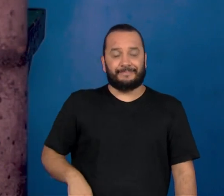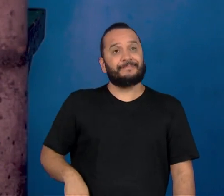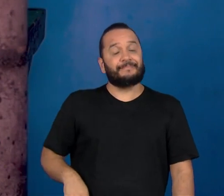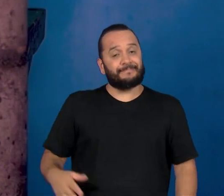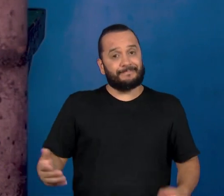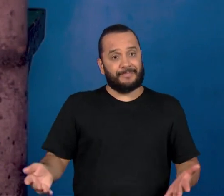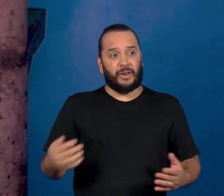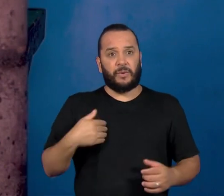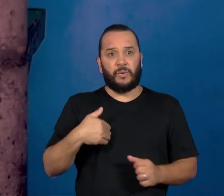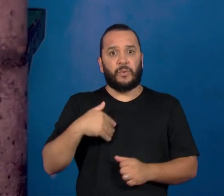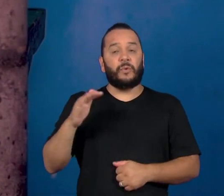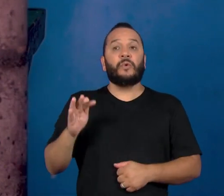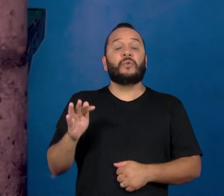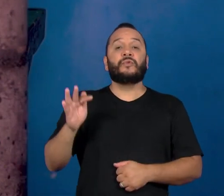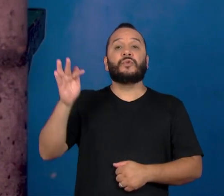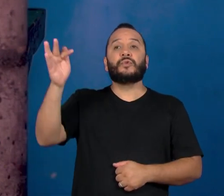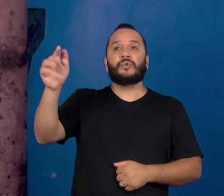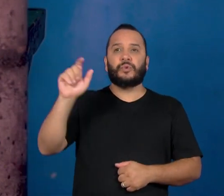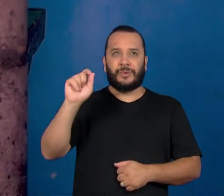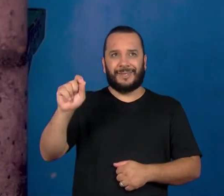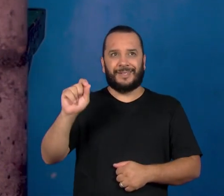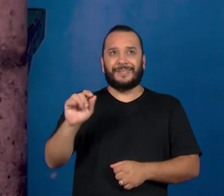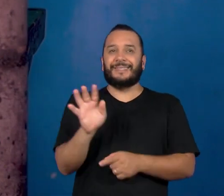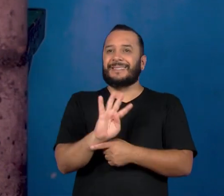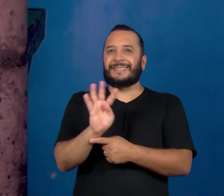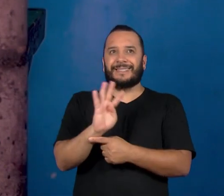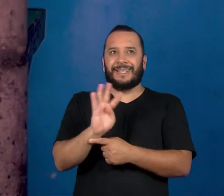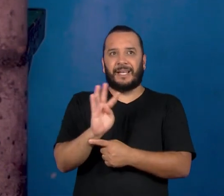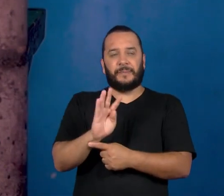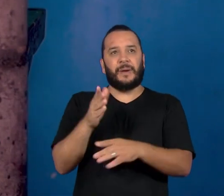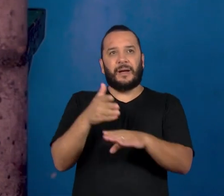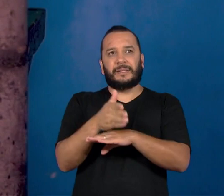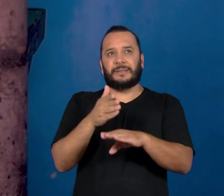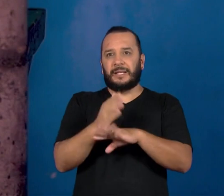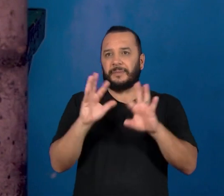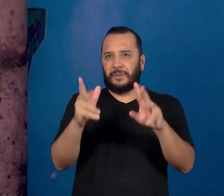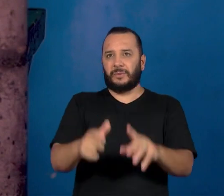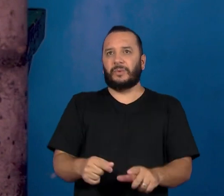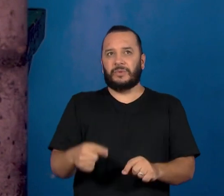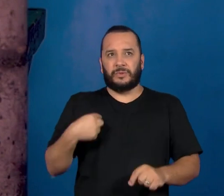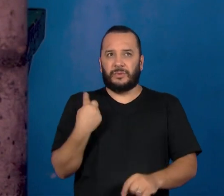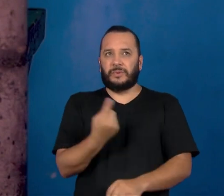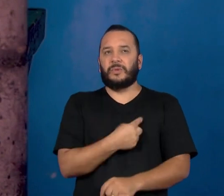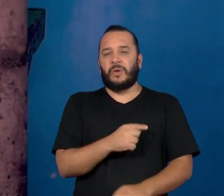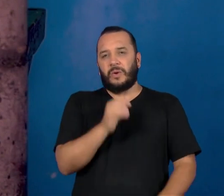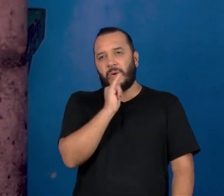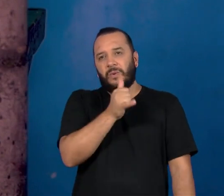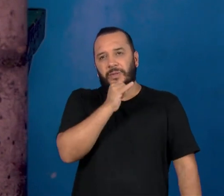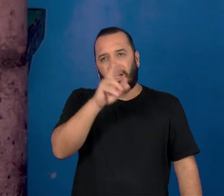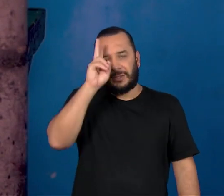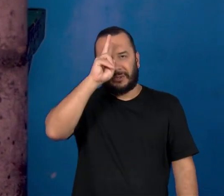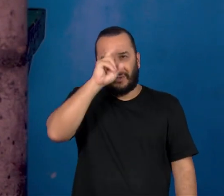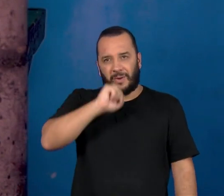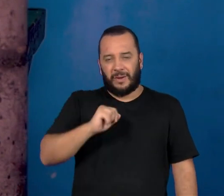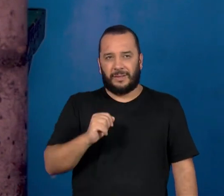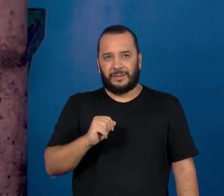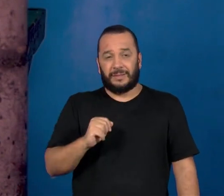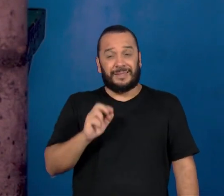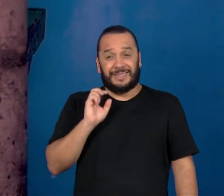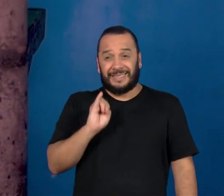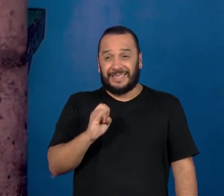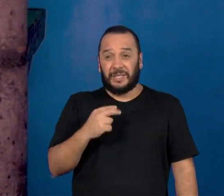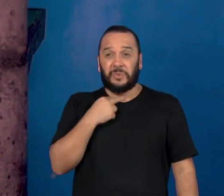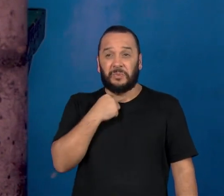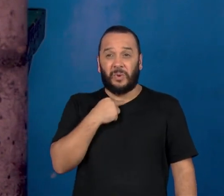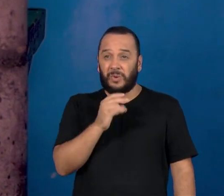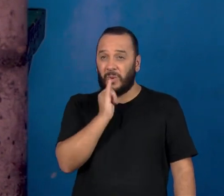isso, é democratizar o cinema, sabe? É a gente narrar a nossa própria história. E se a gente não puder narrar,